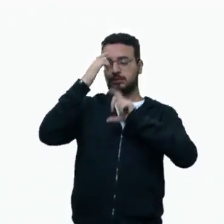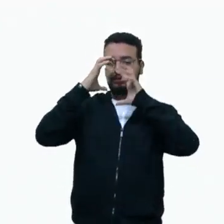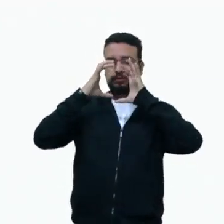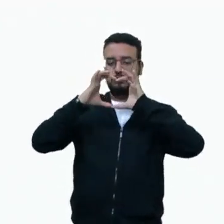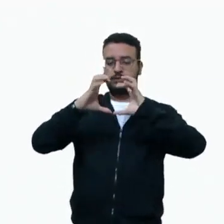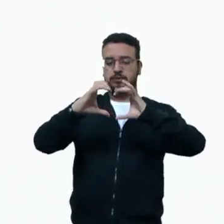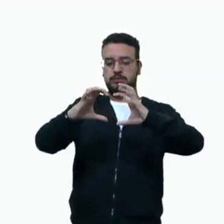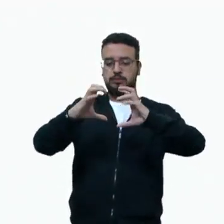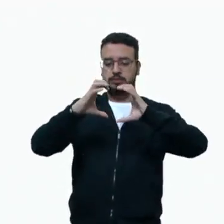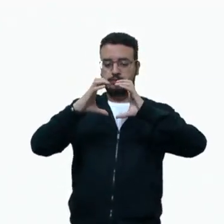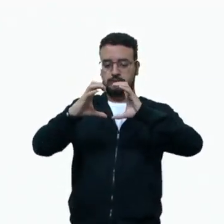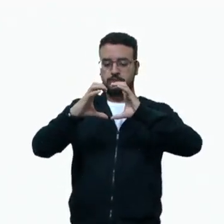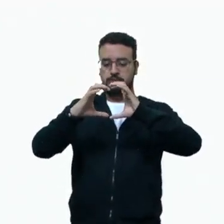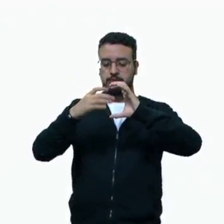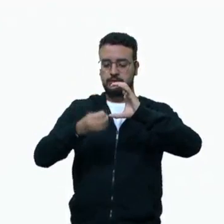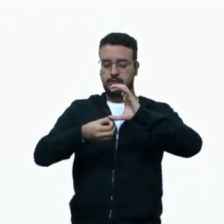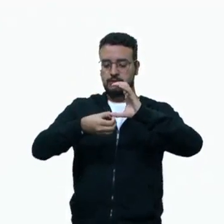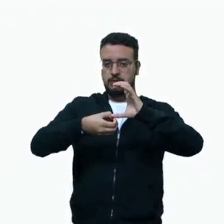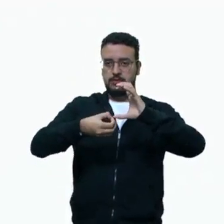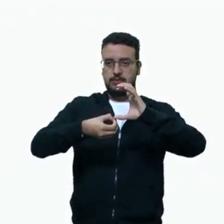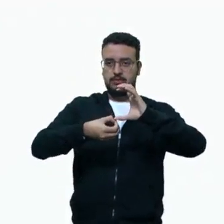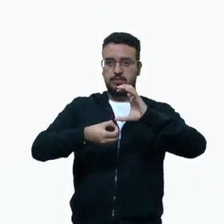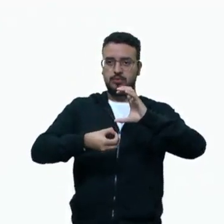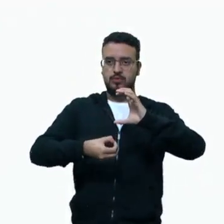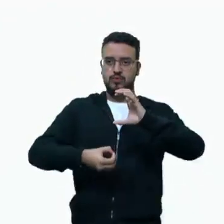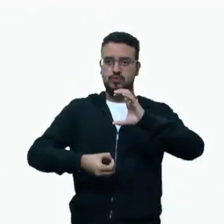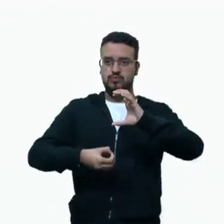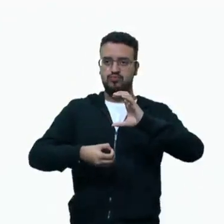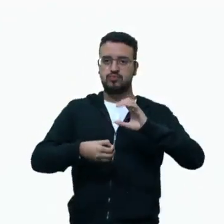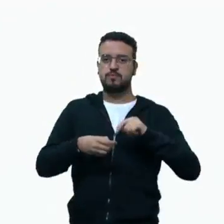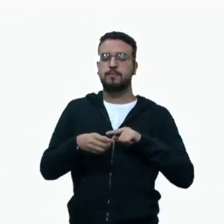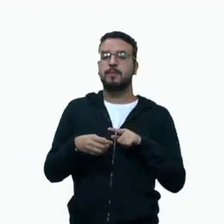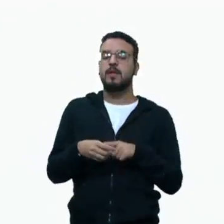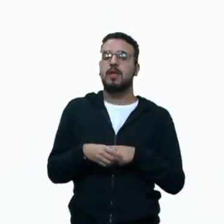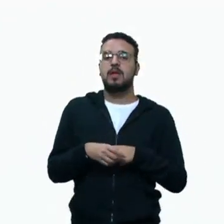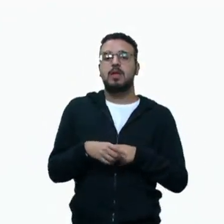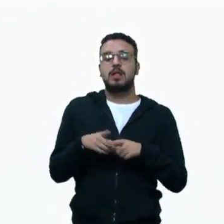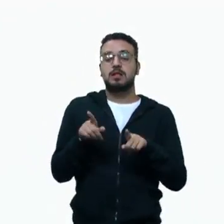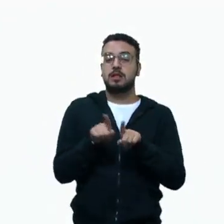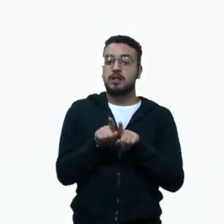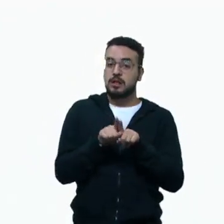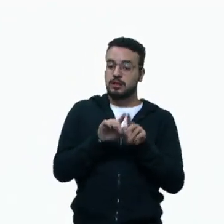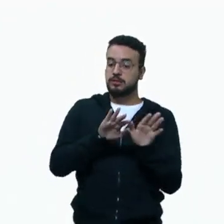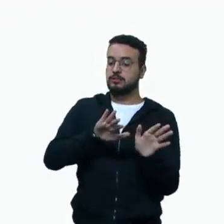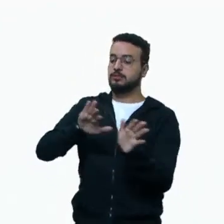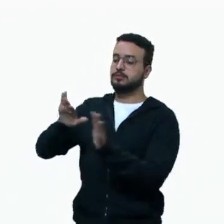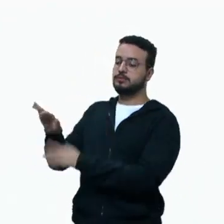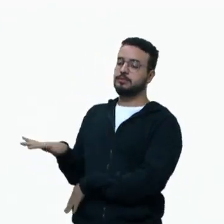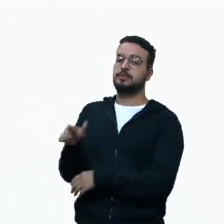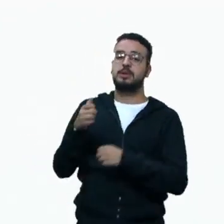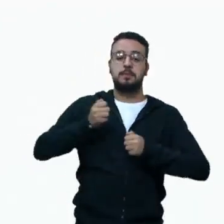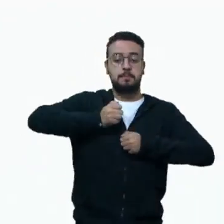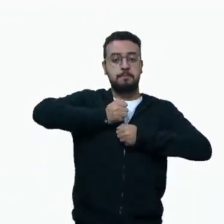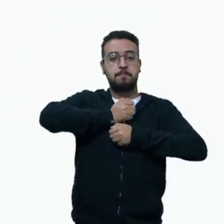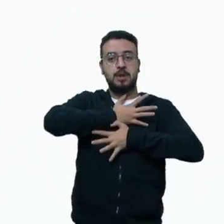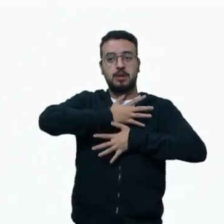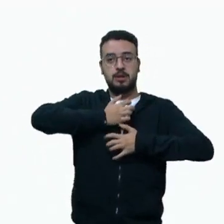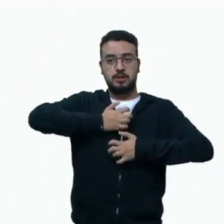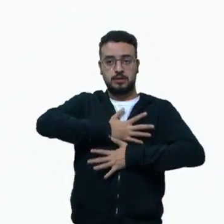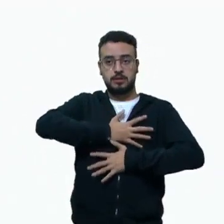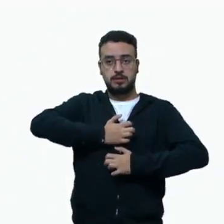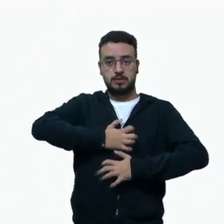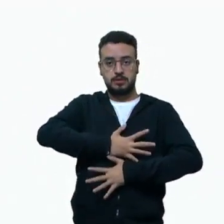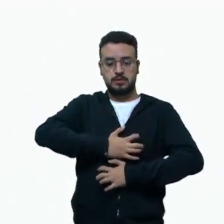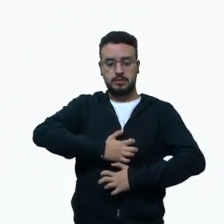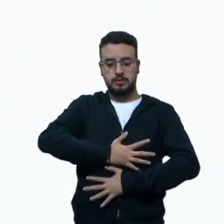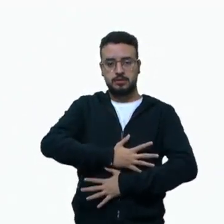nervoso central. Além disso, pessoal, a gente falou do sistema nervoso periférico. E aí não tem como a gente falar do sistema nervoso